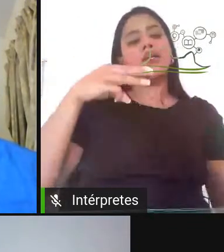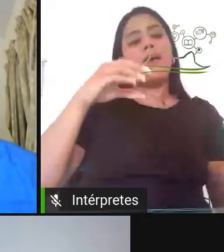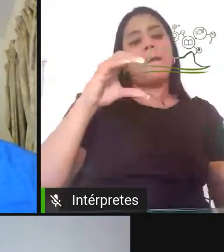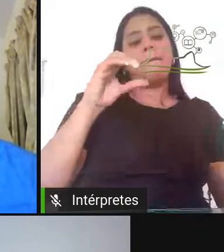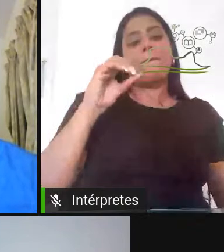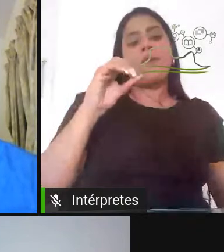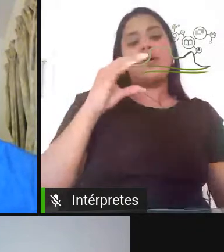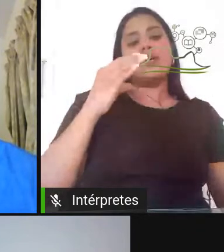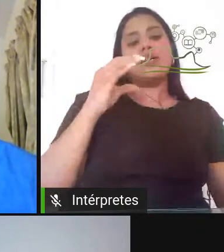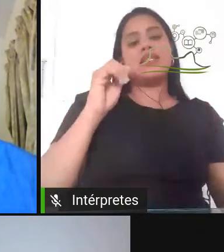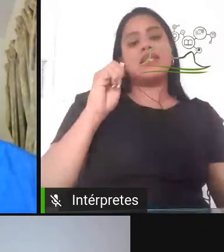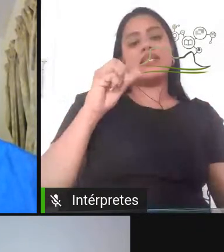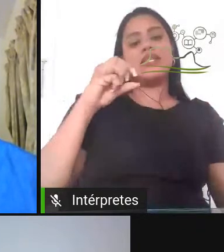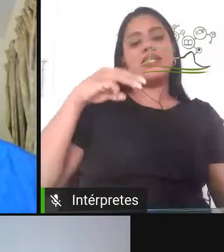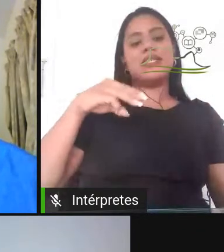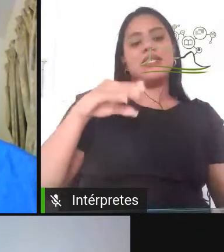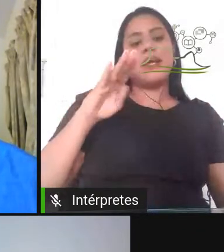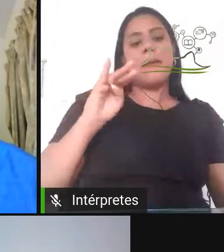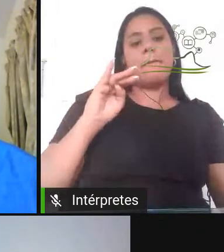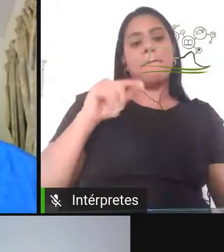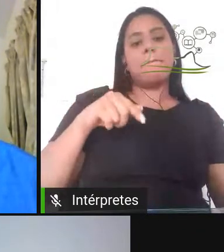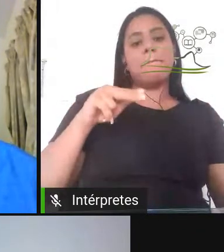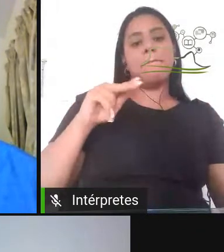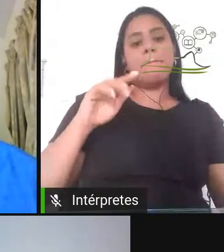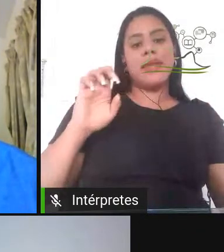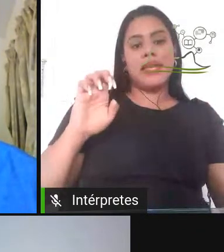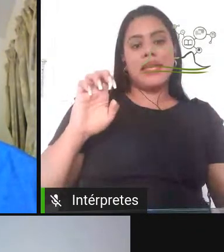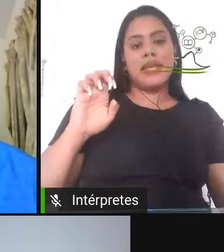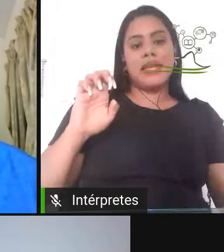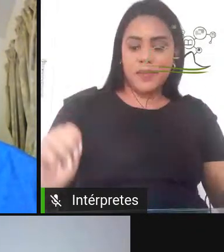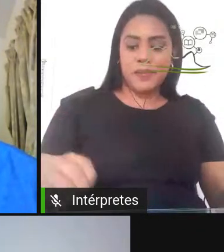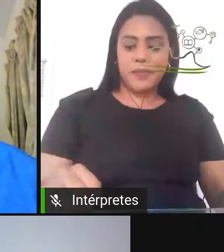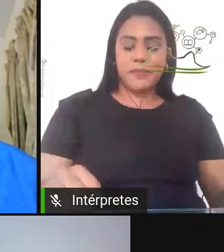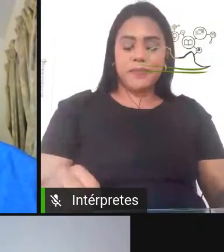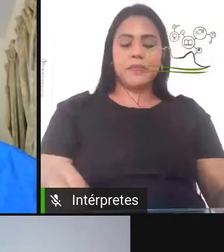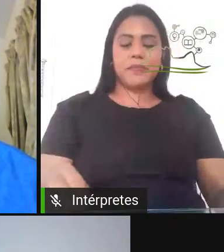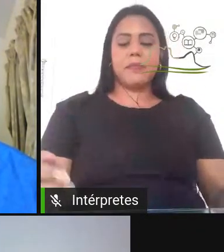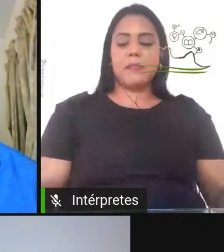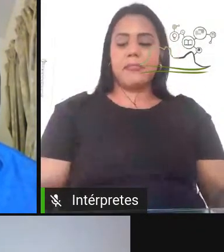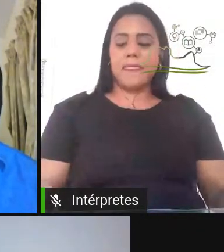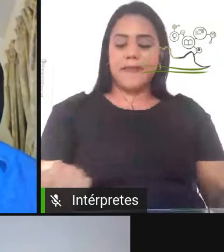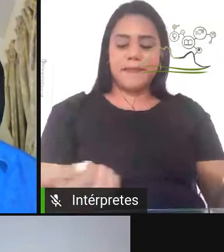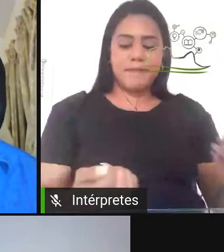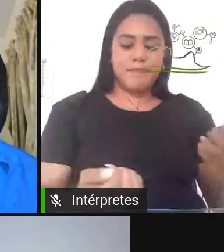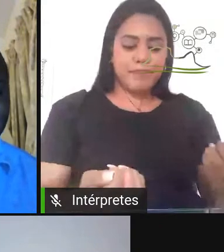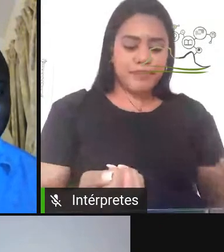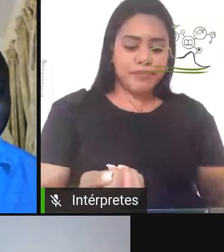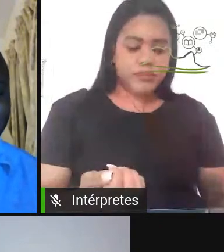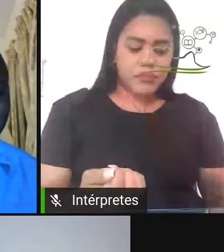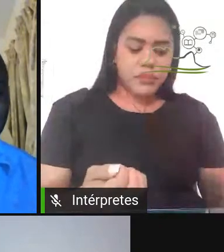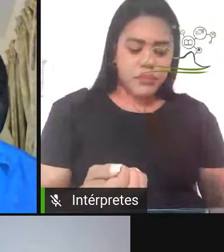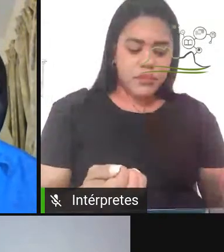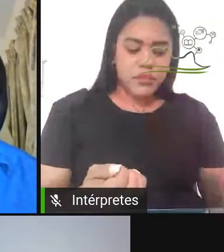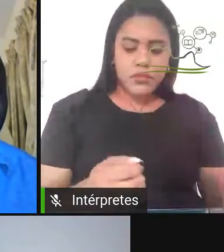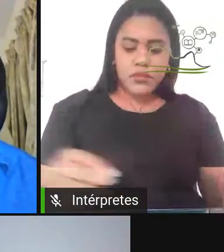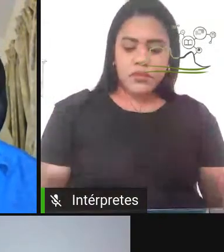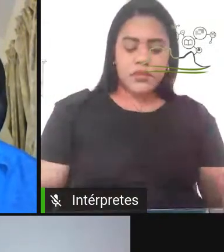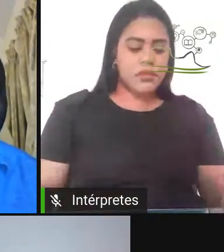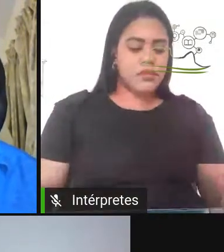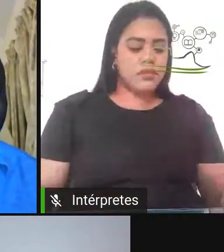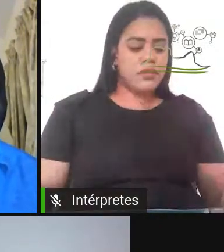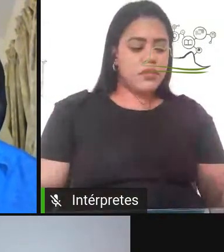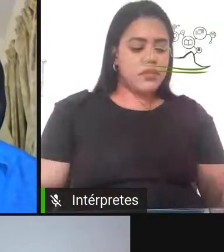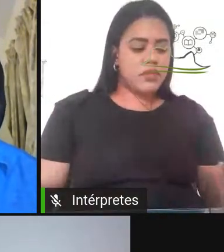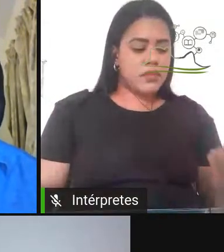Bem, desculpa, agora que... é o Carlos, Lucílio. Oh, desculpa, ok. Okay, tudo pode bem. Voltar